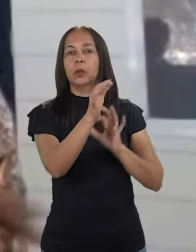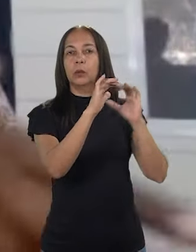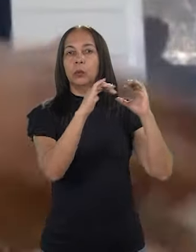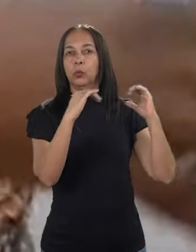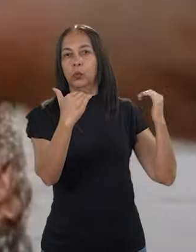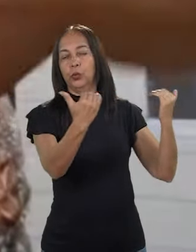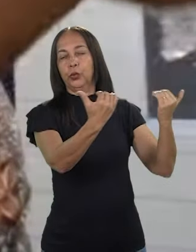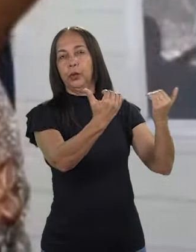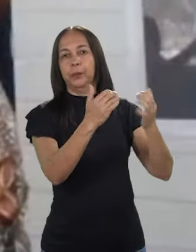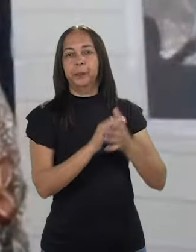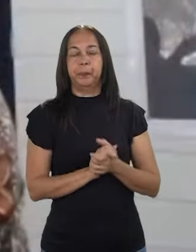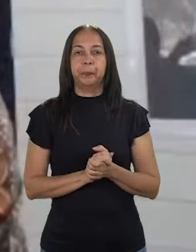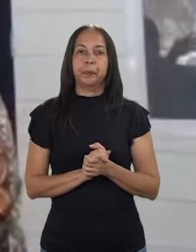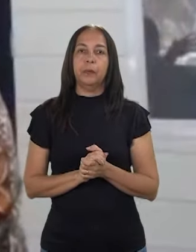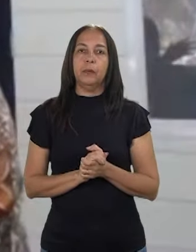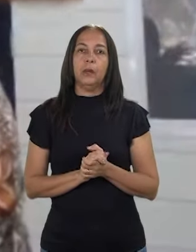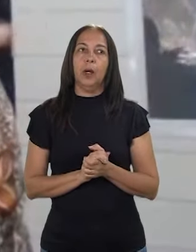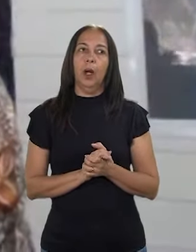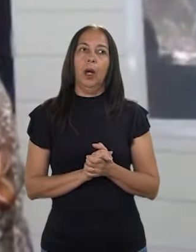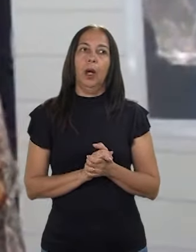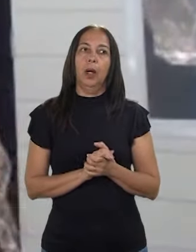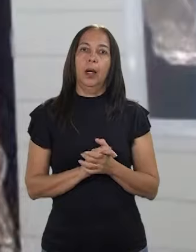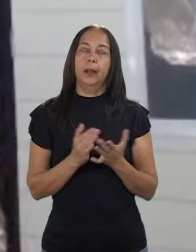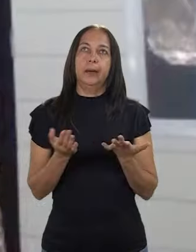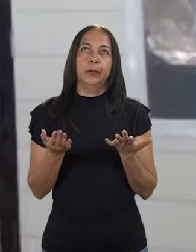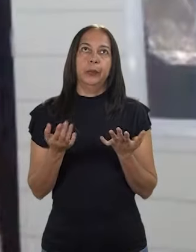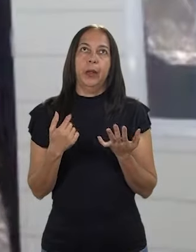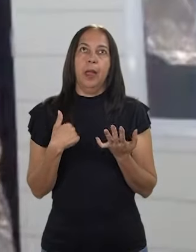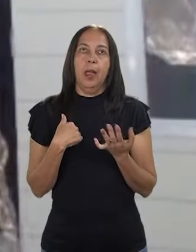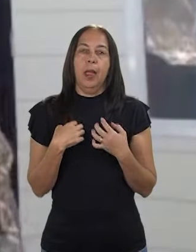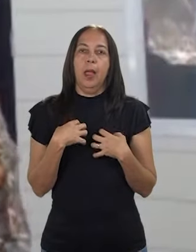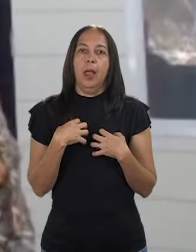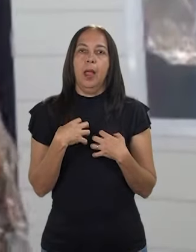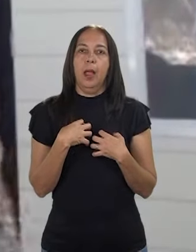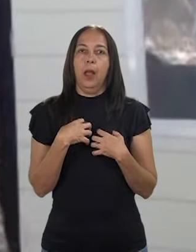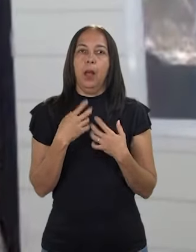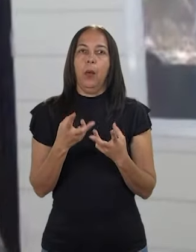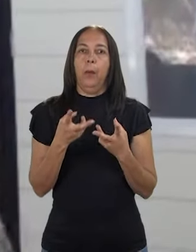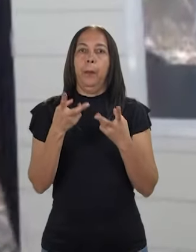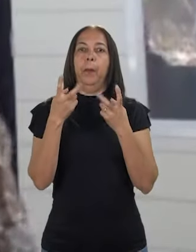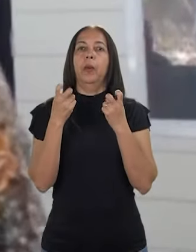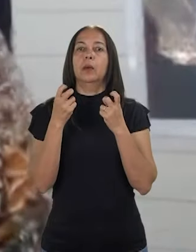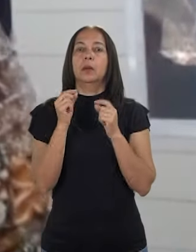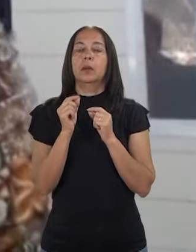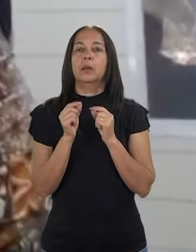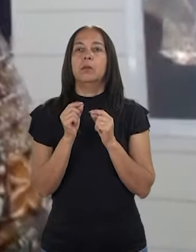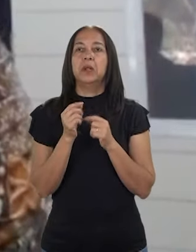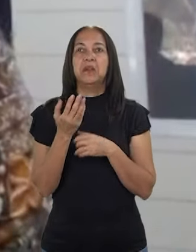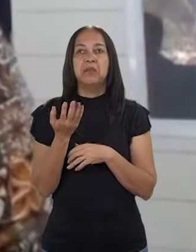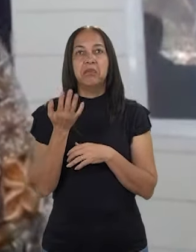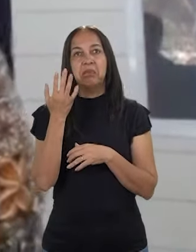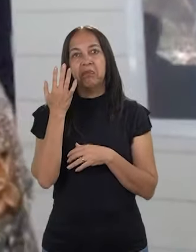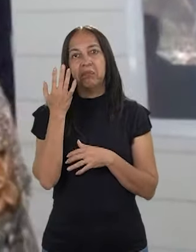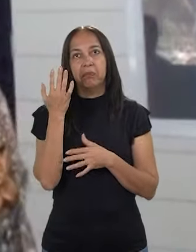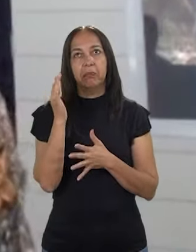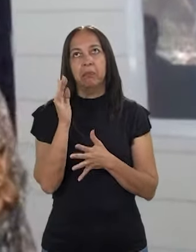a extensão do campo de futebol então quase que como eu eu vi aquelas aquela cena e eu fiquei lembrando muito